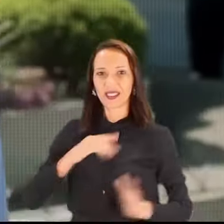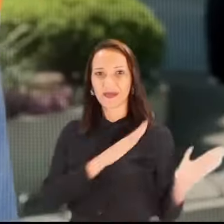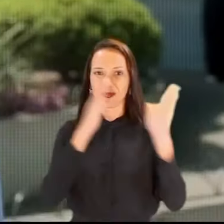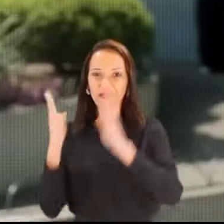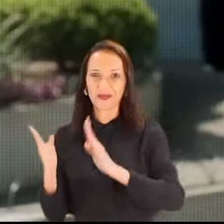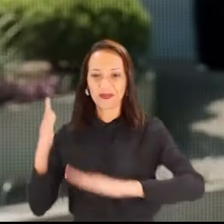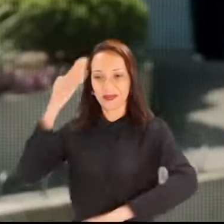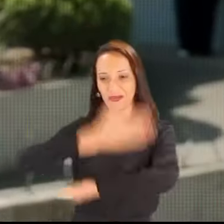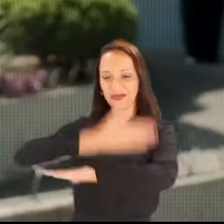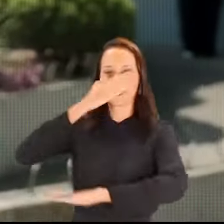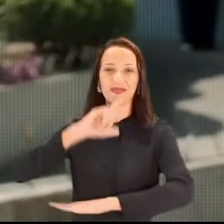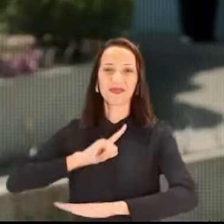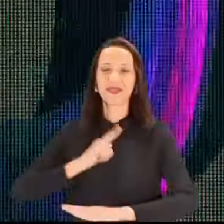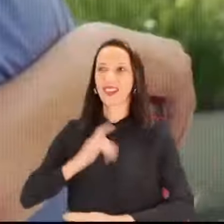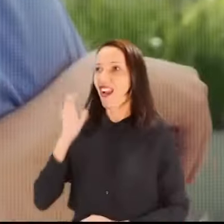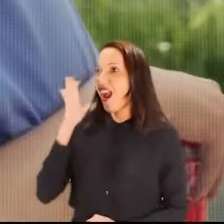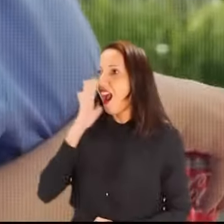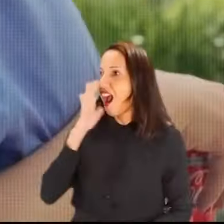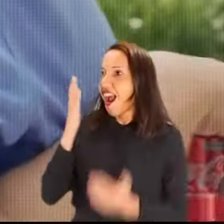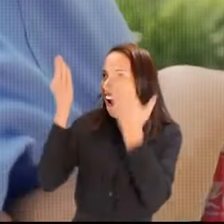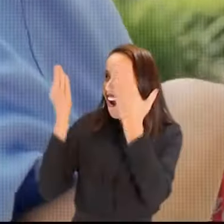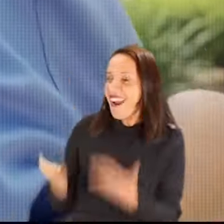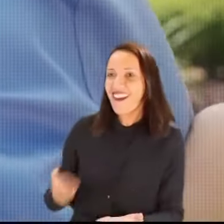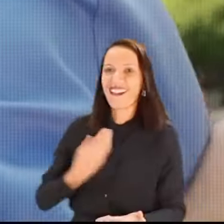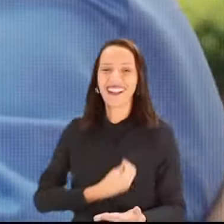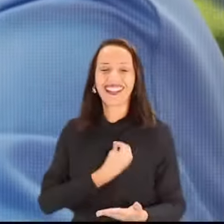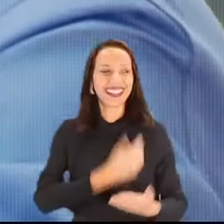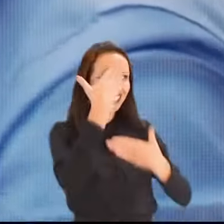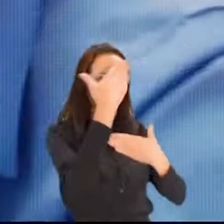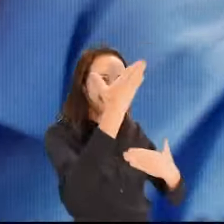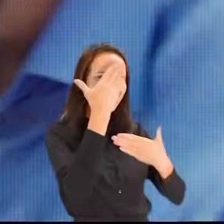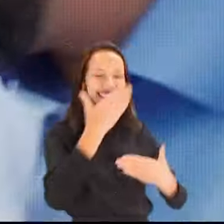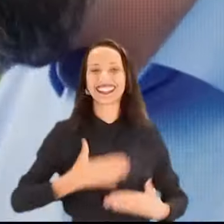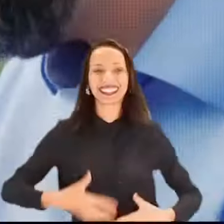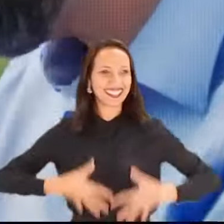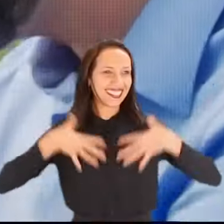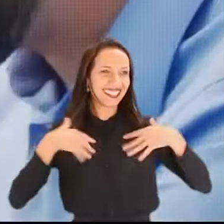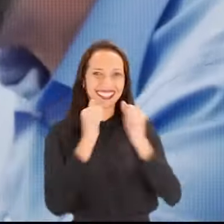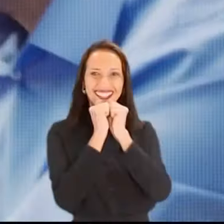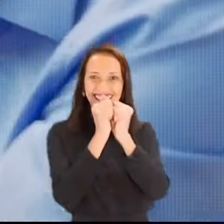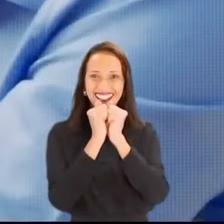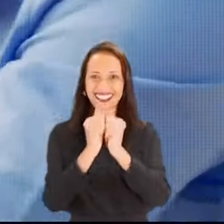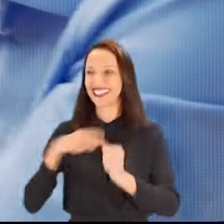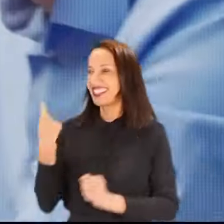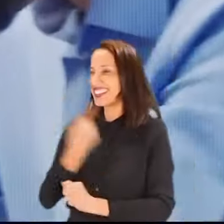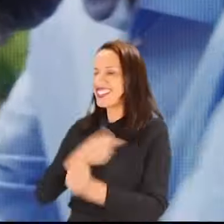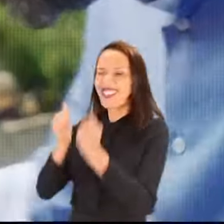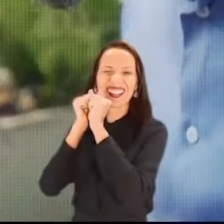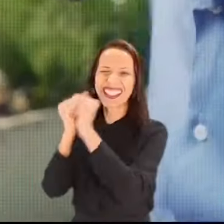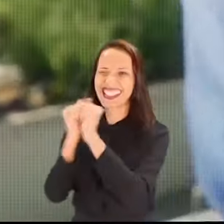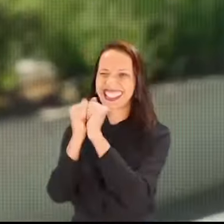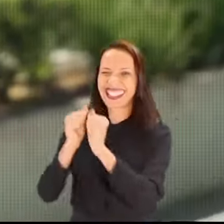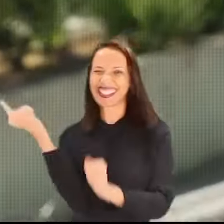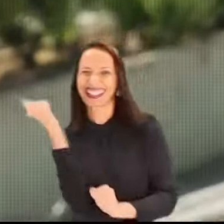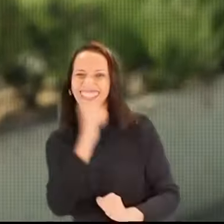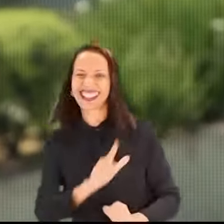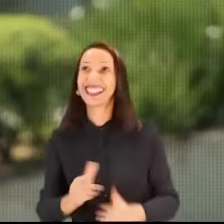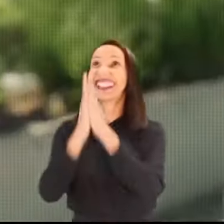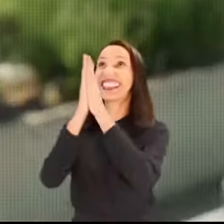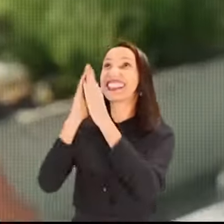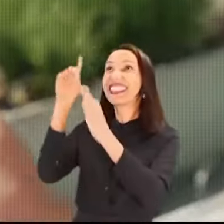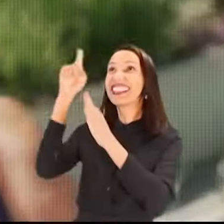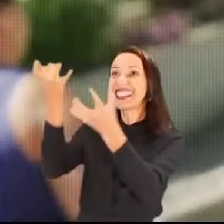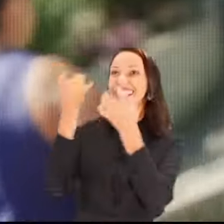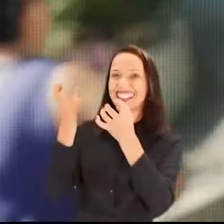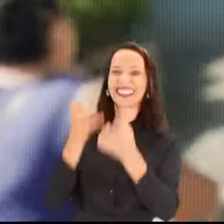gente! MME, parte 2, take 3. Muita admiração pra você. Obrigado, Paula. Tamo junto. Tamo juntíssimo.